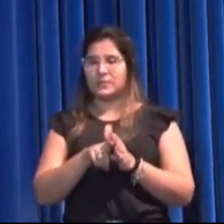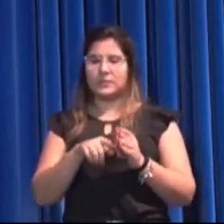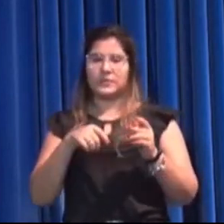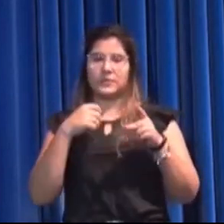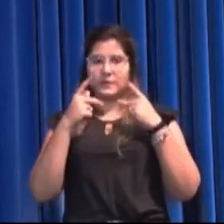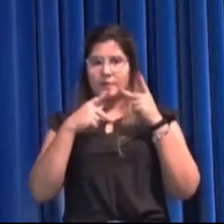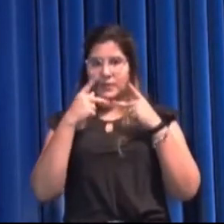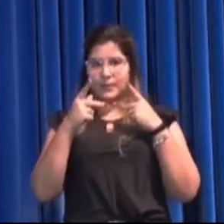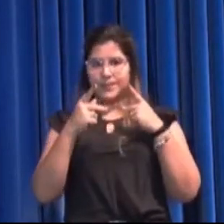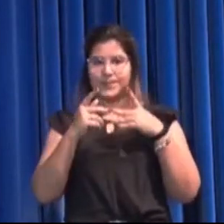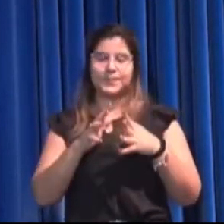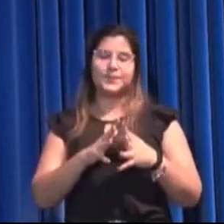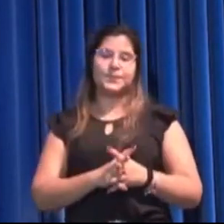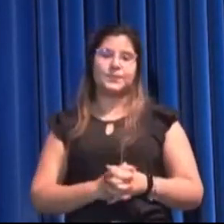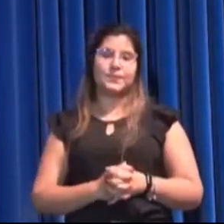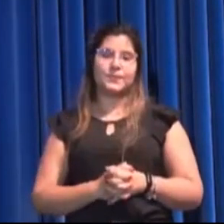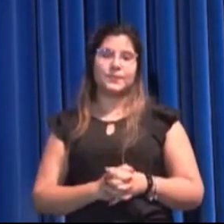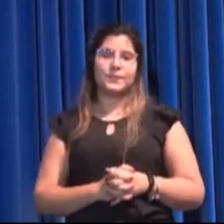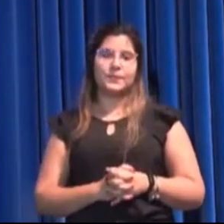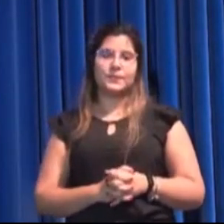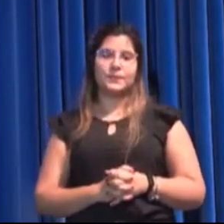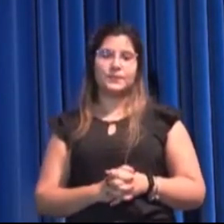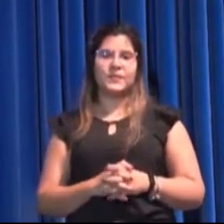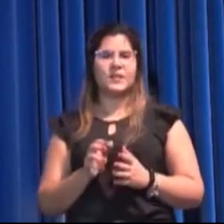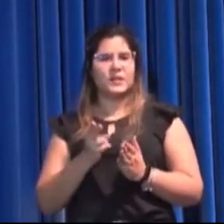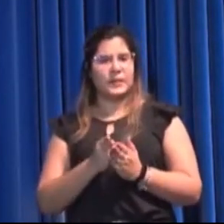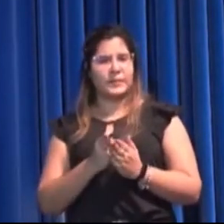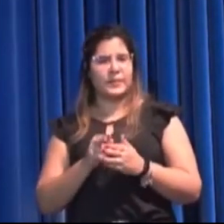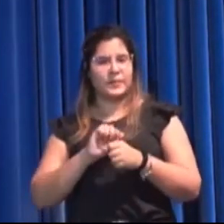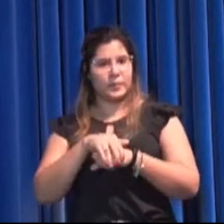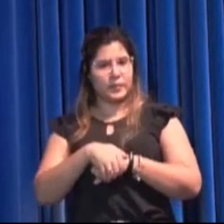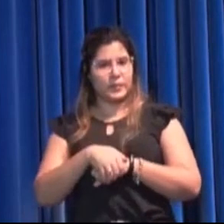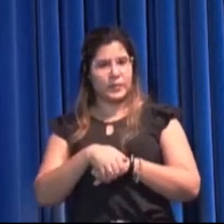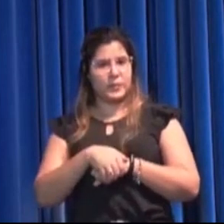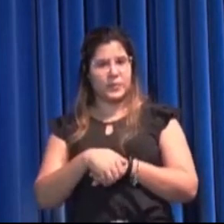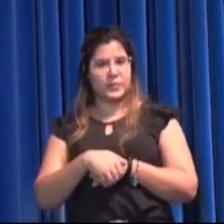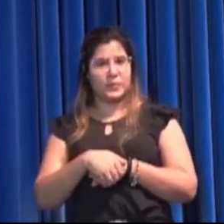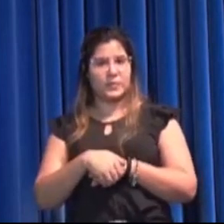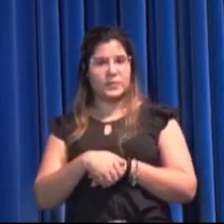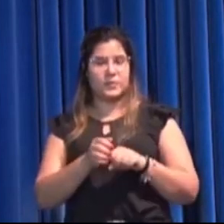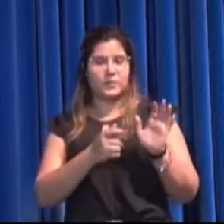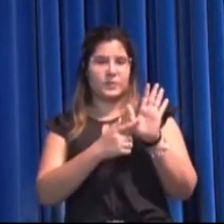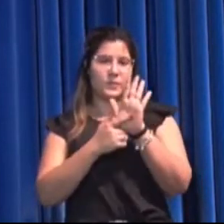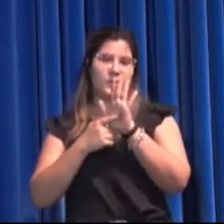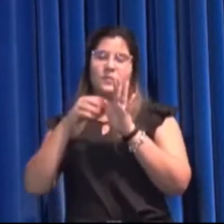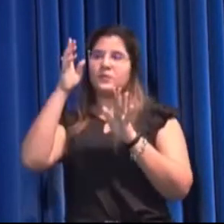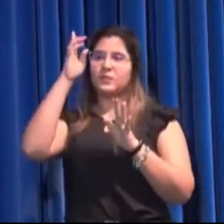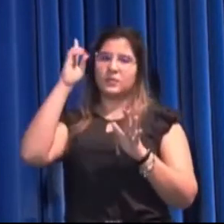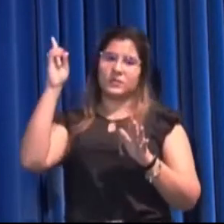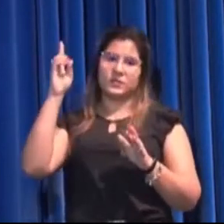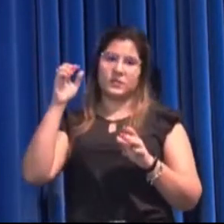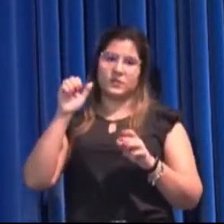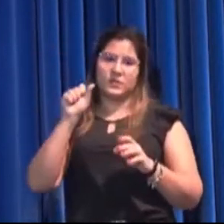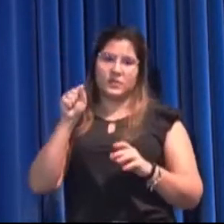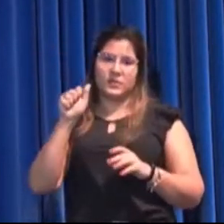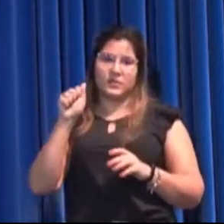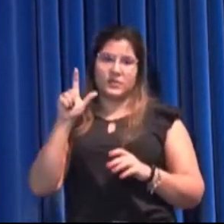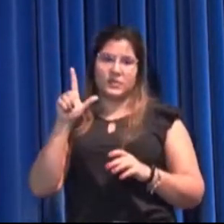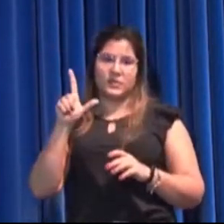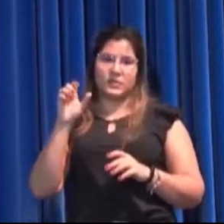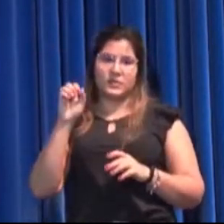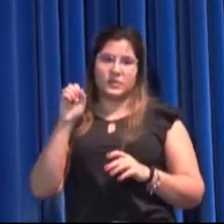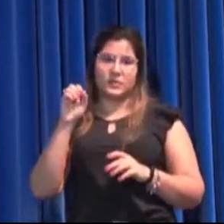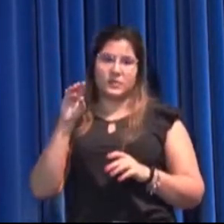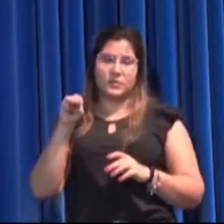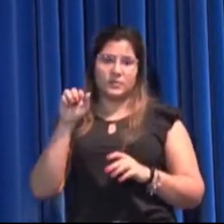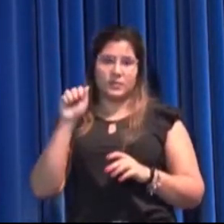Salomão: naquela mesma noite, apareceu Deus a Salomão e lhe disse: pede-me o